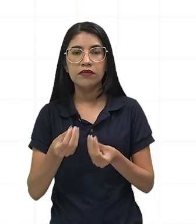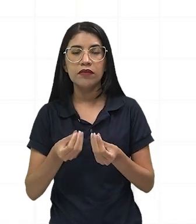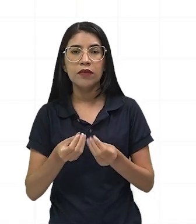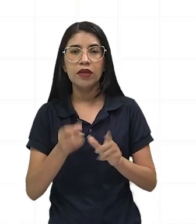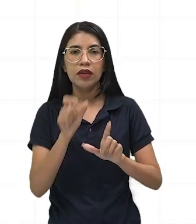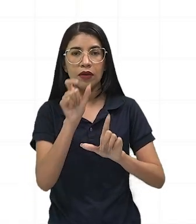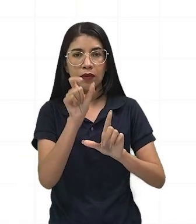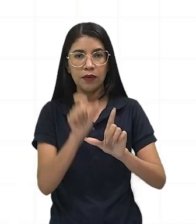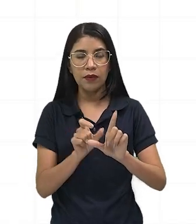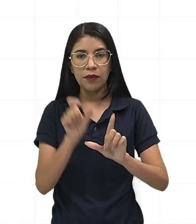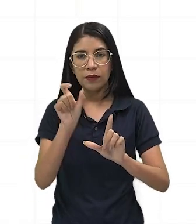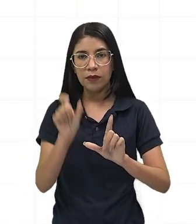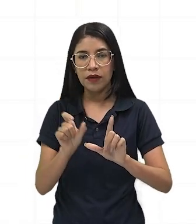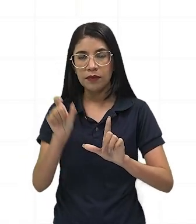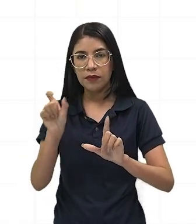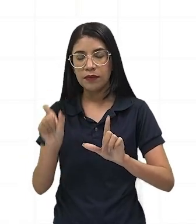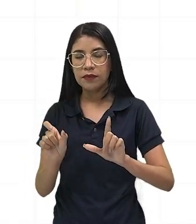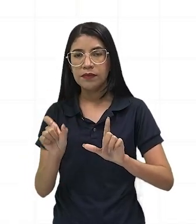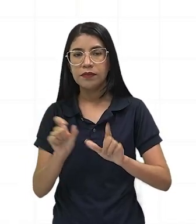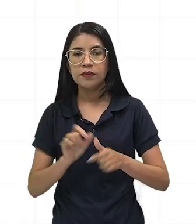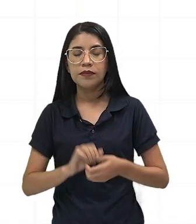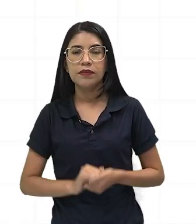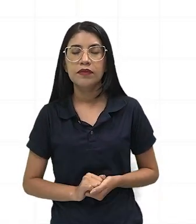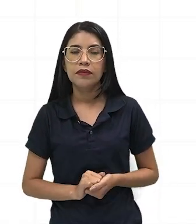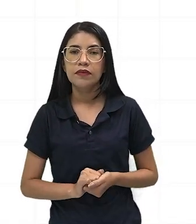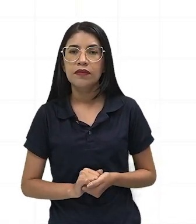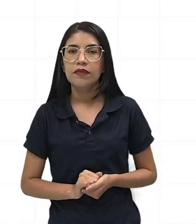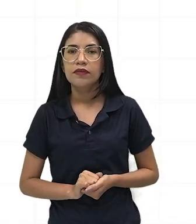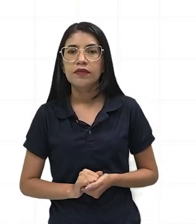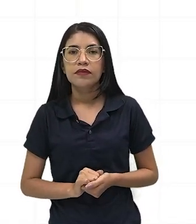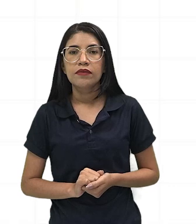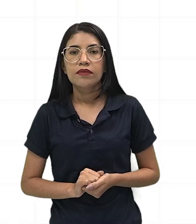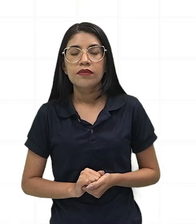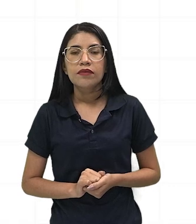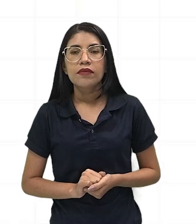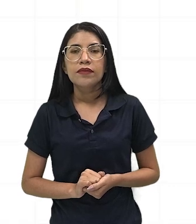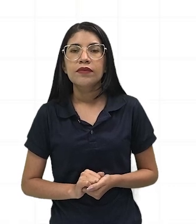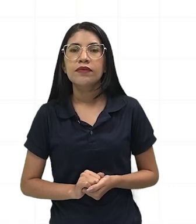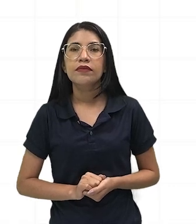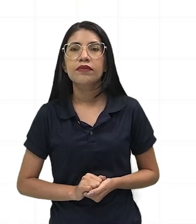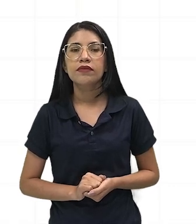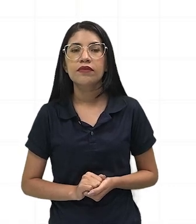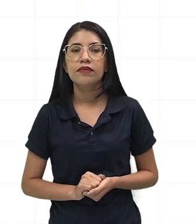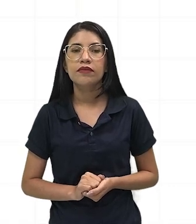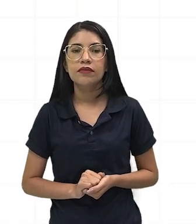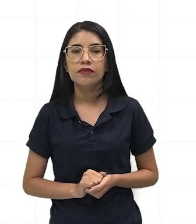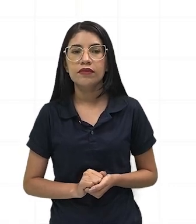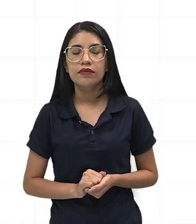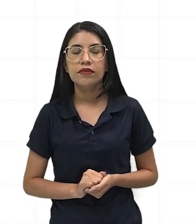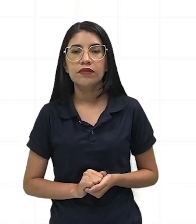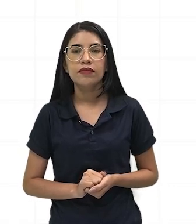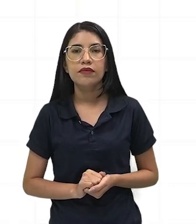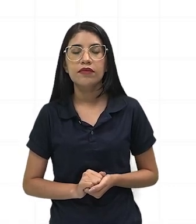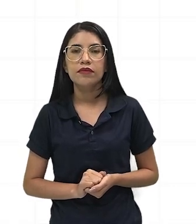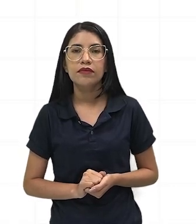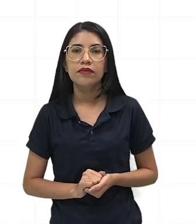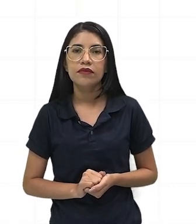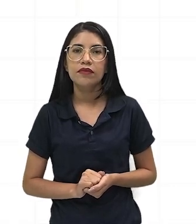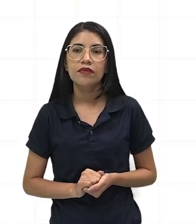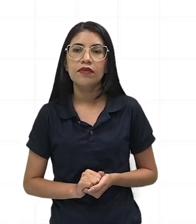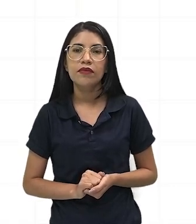em colunas. Vamos visualizar. Ó. E agora, em colunas? Temos